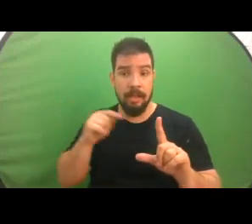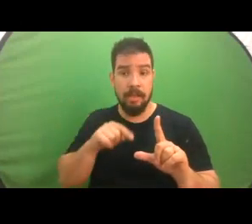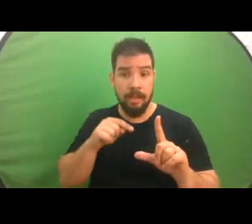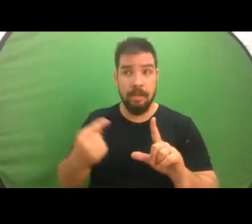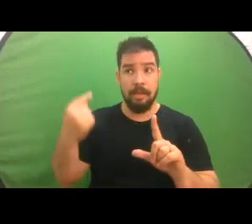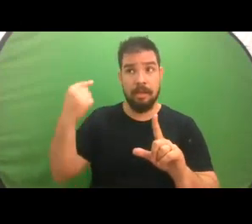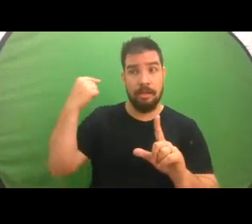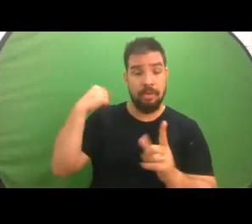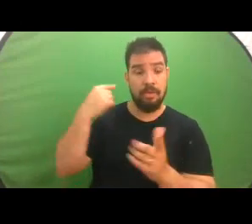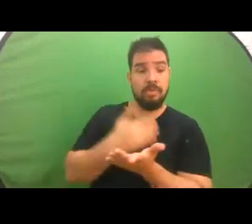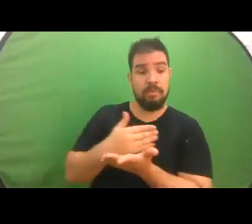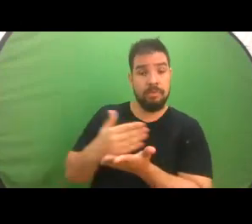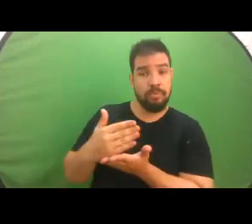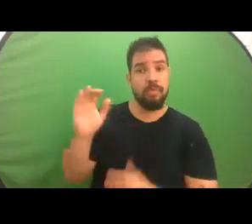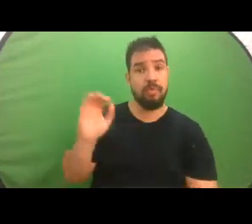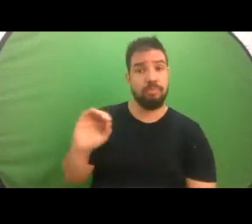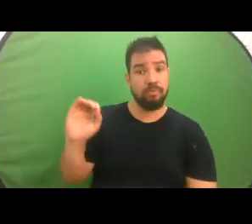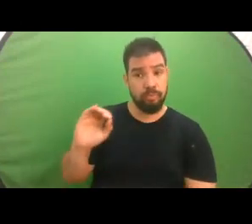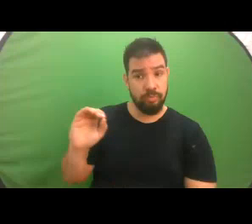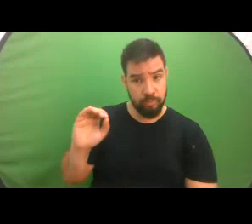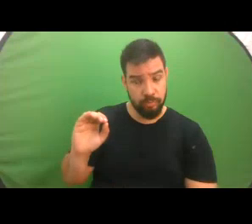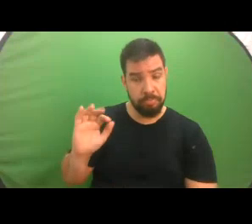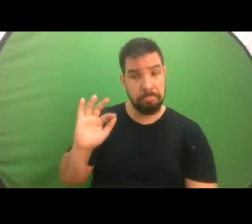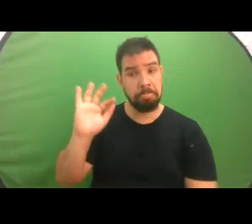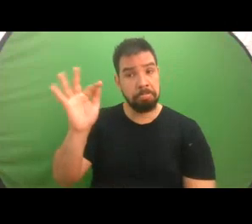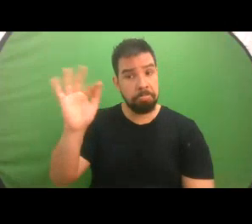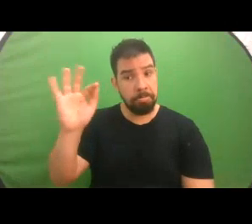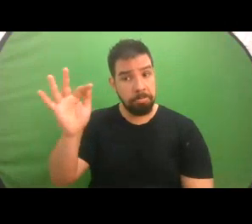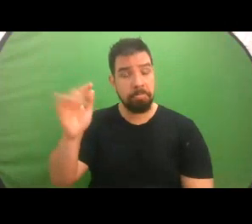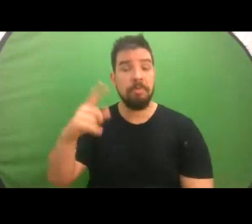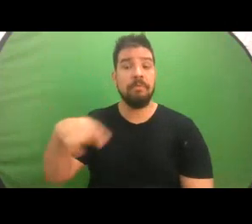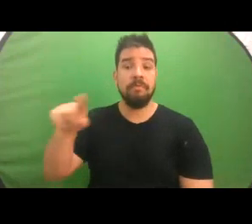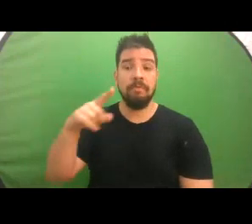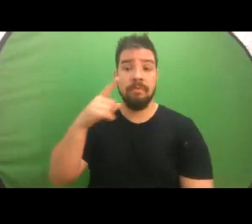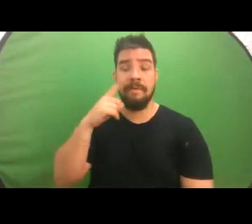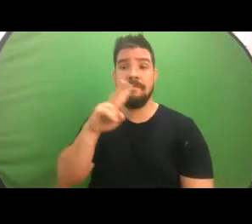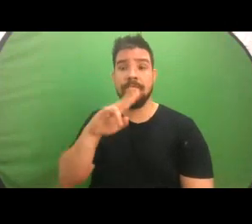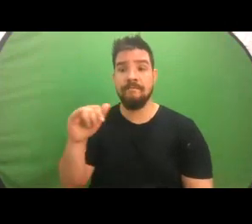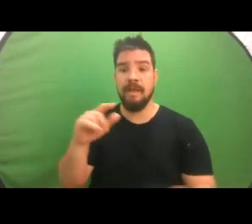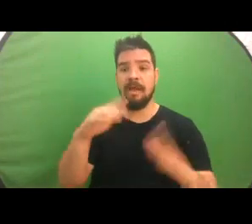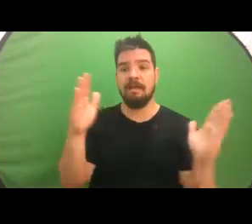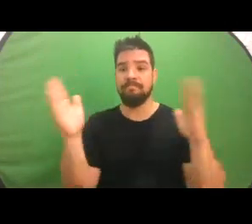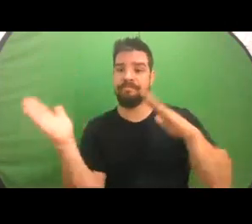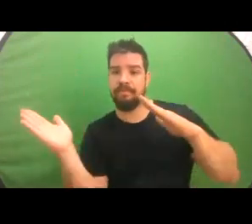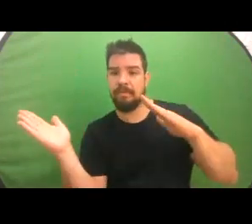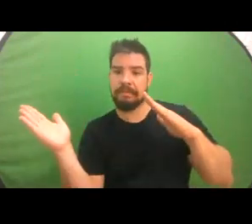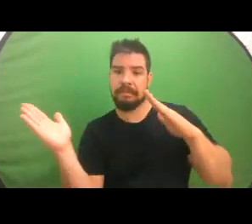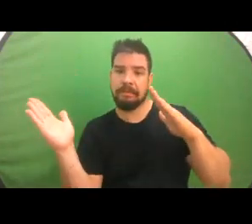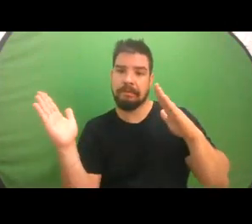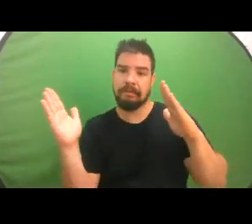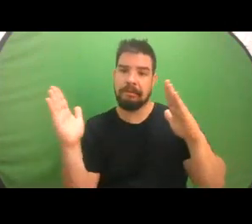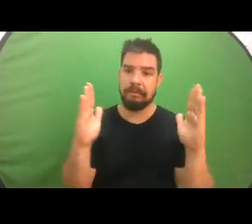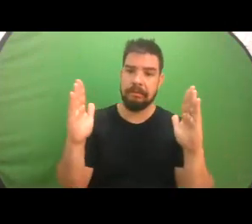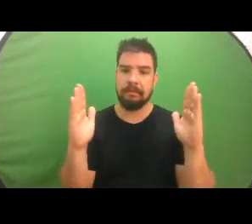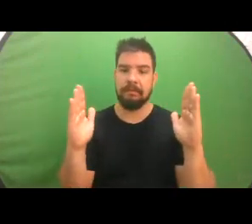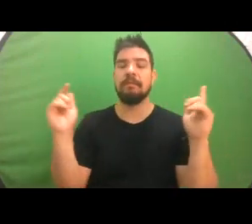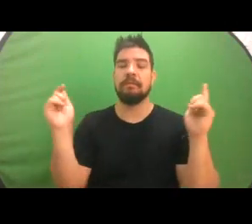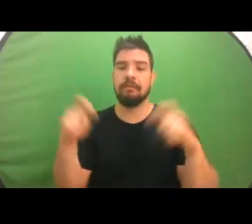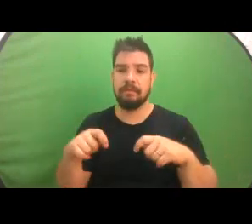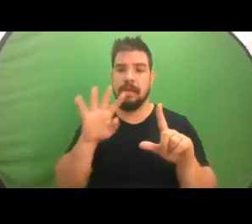momento. Logo mais para frente, nós vamos dar um jeito de ajustar, de maneira que a